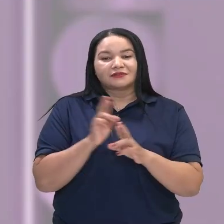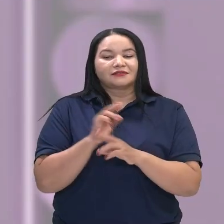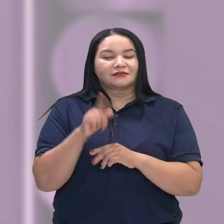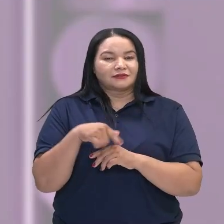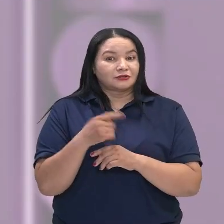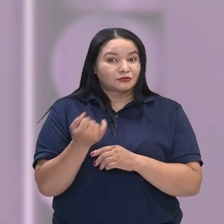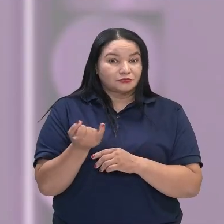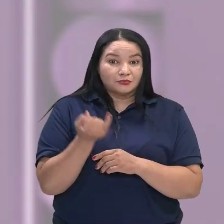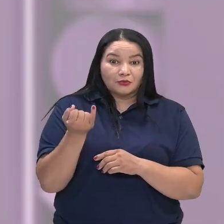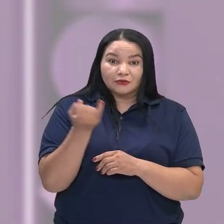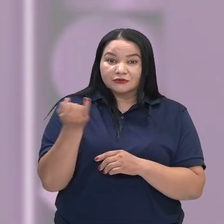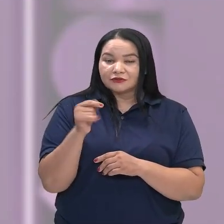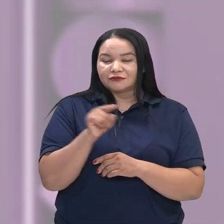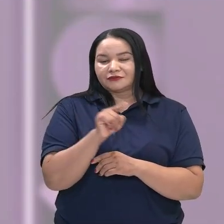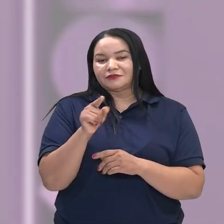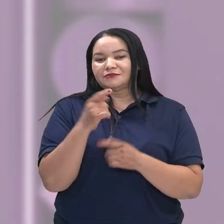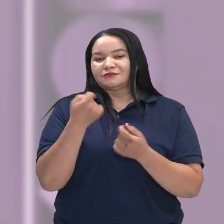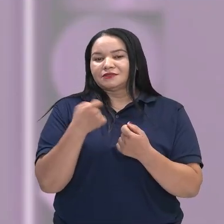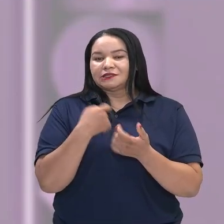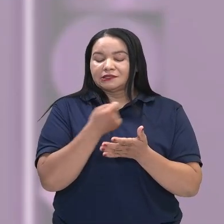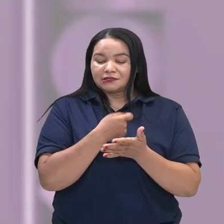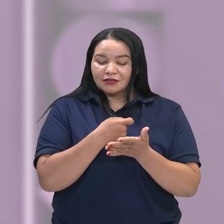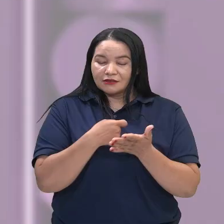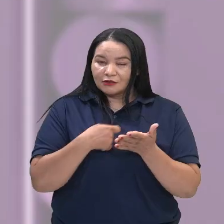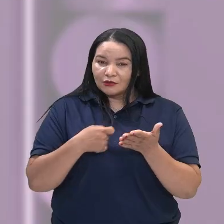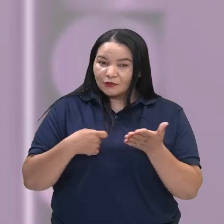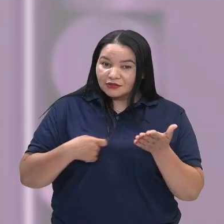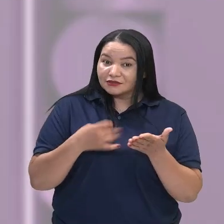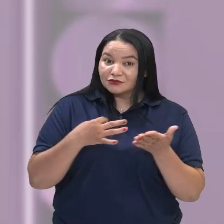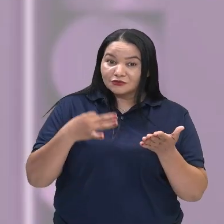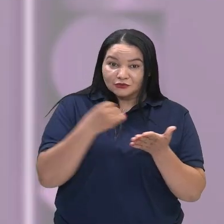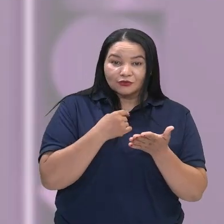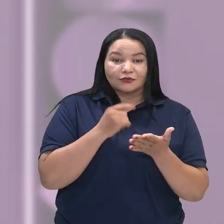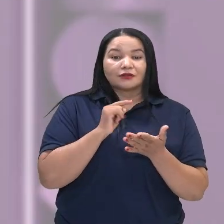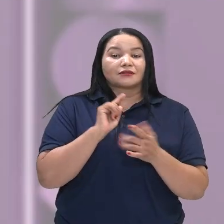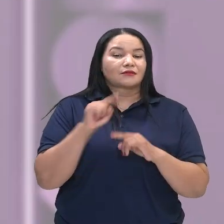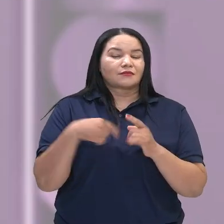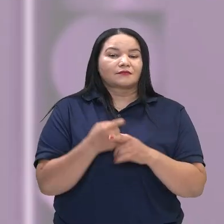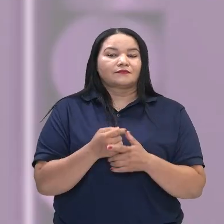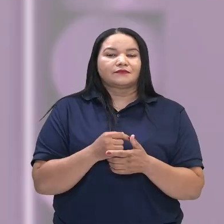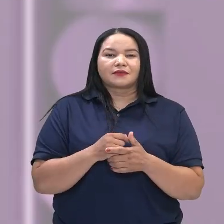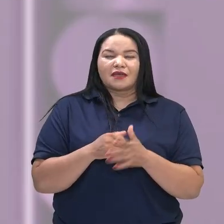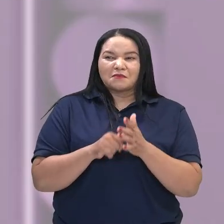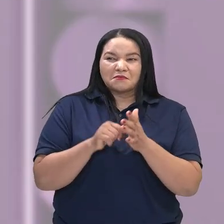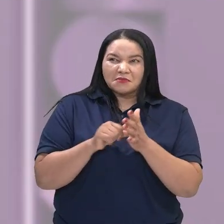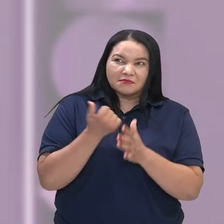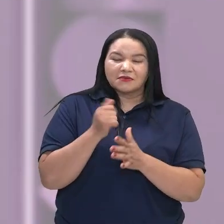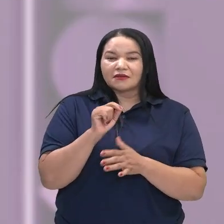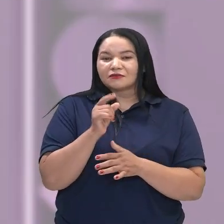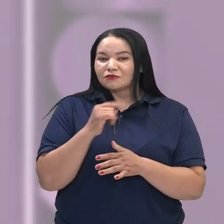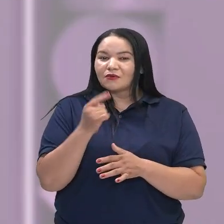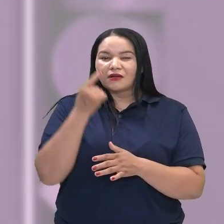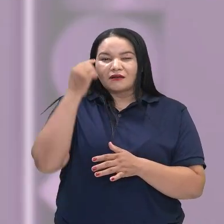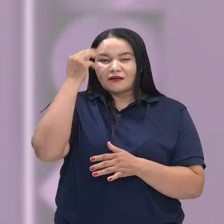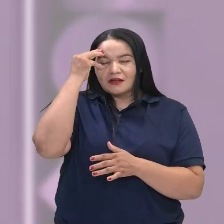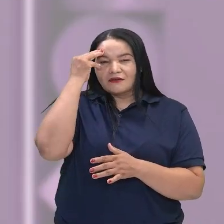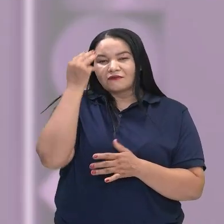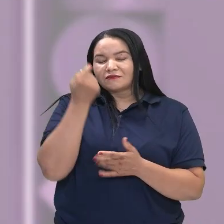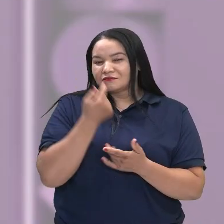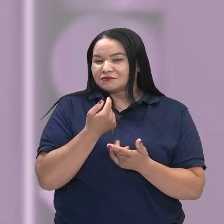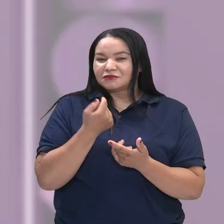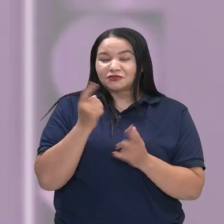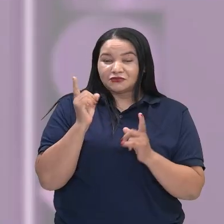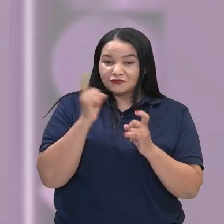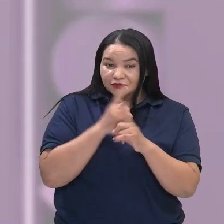fundamental importância que você faça aí todas as anotações. É quase impossível de primeira você conseguir gravar essa